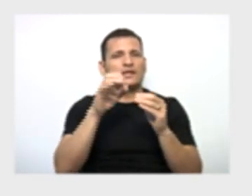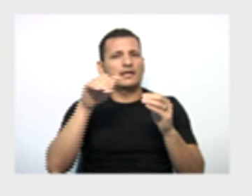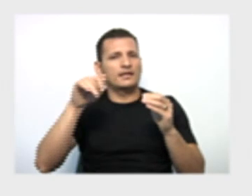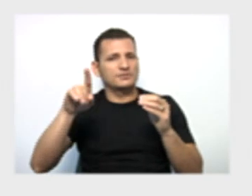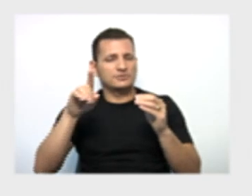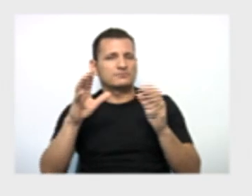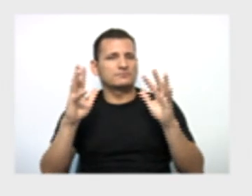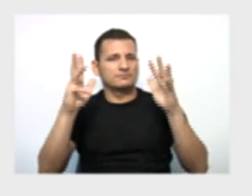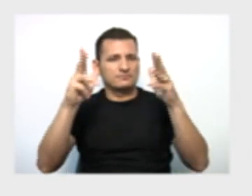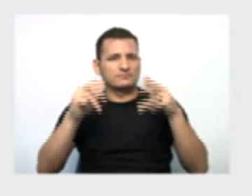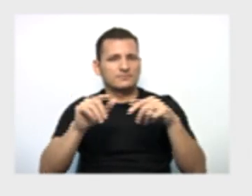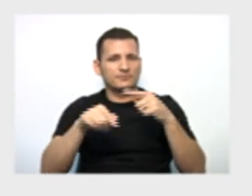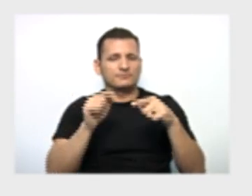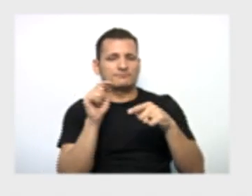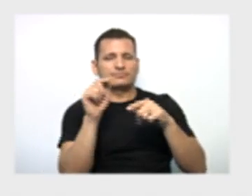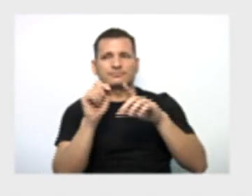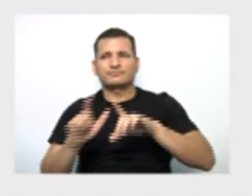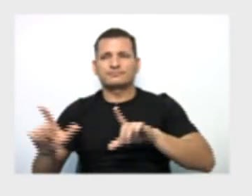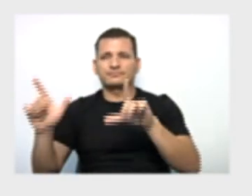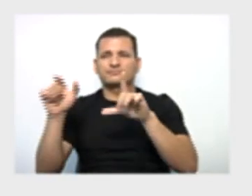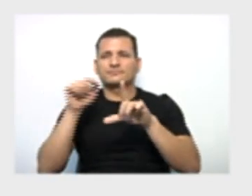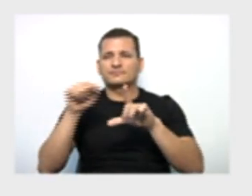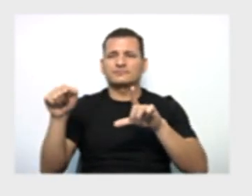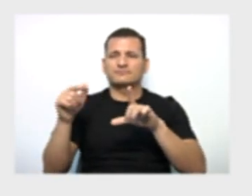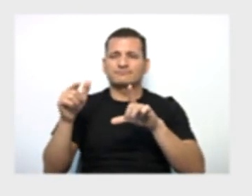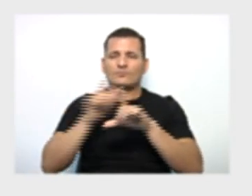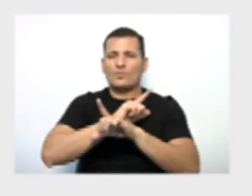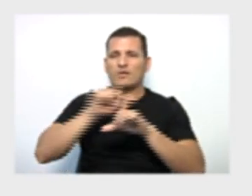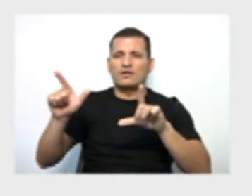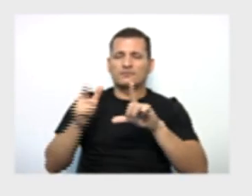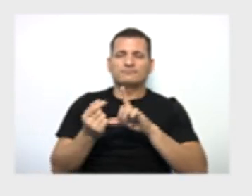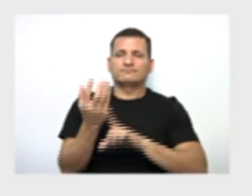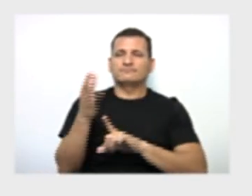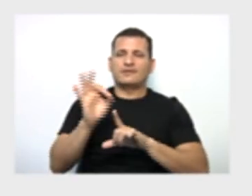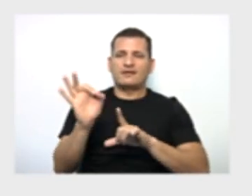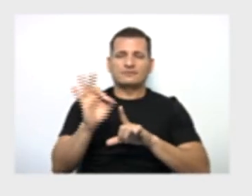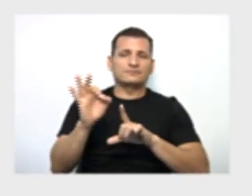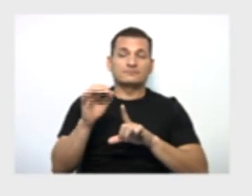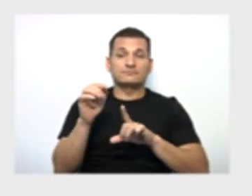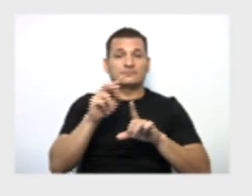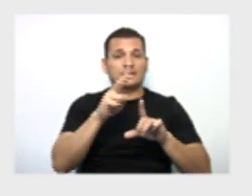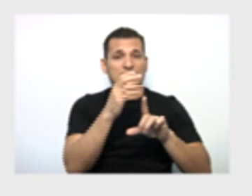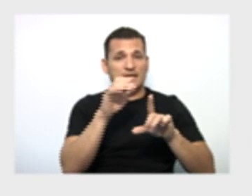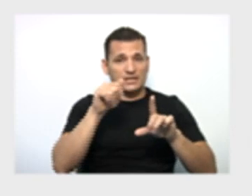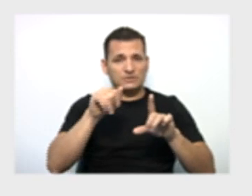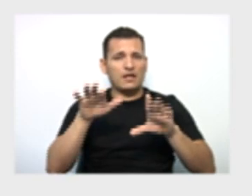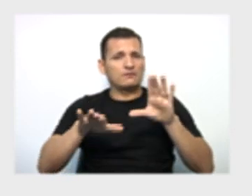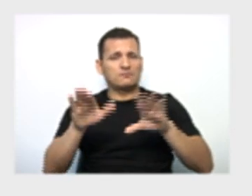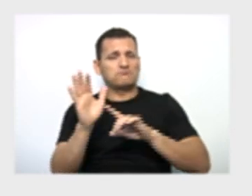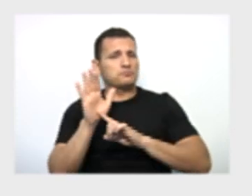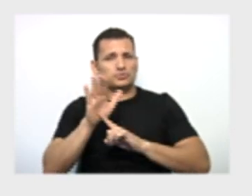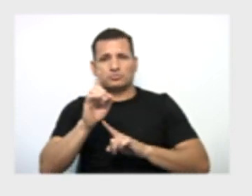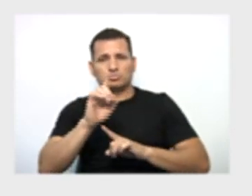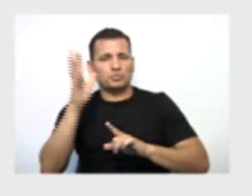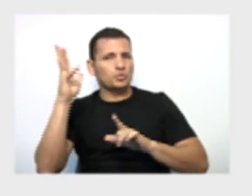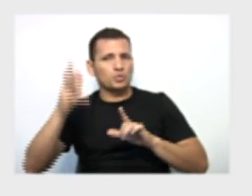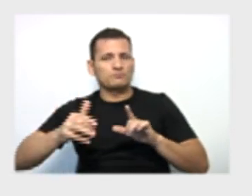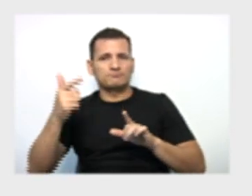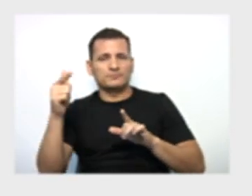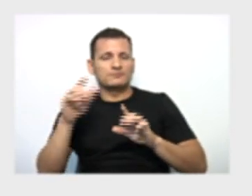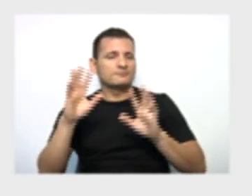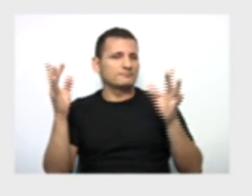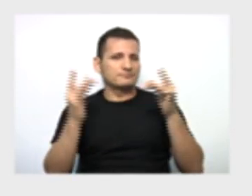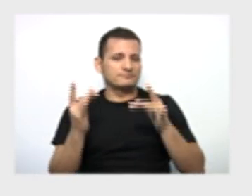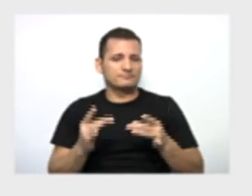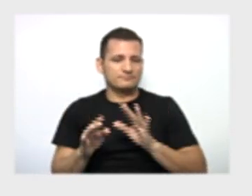tudo no read e quando foi não aparecer nada, foi aquela revolta, foi aquela chateação e o read nem sempre mostra tudo que você vai colocar, tá? Então, tem esses detalhes